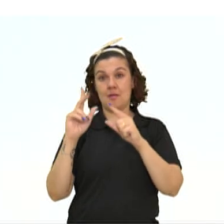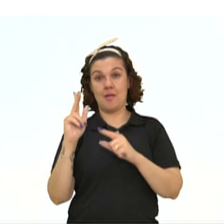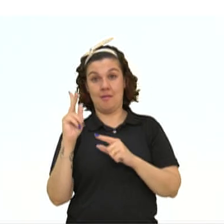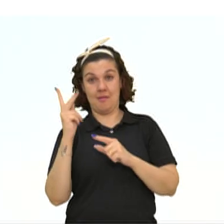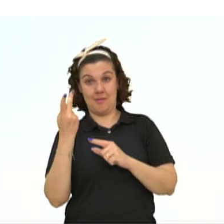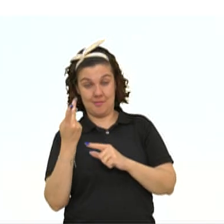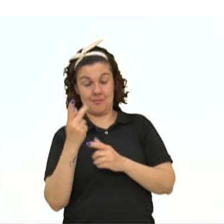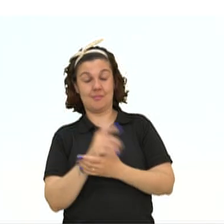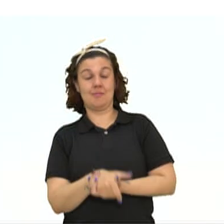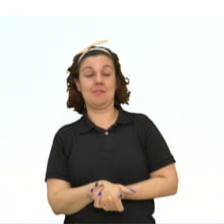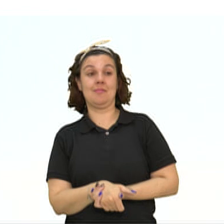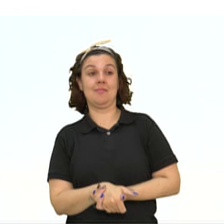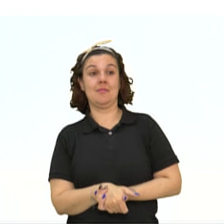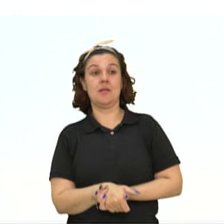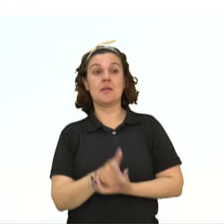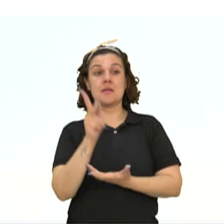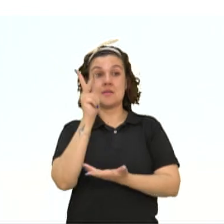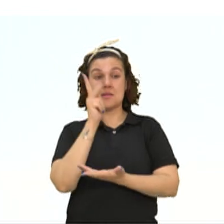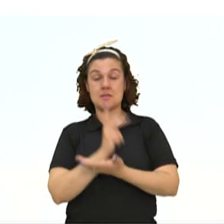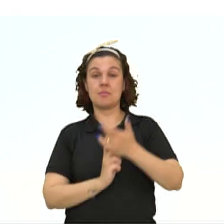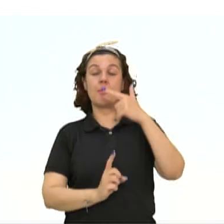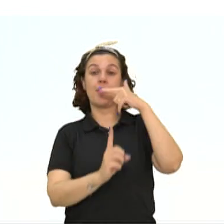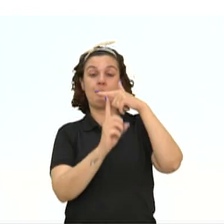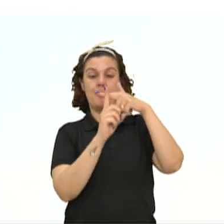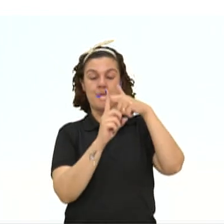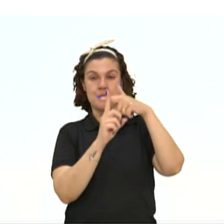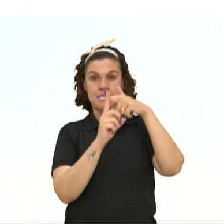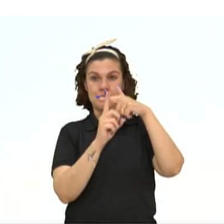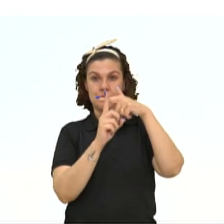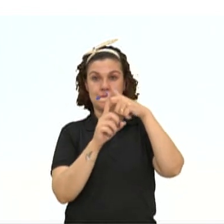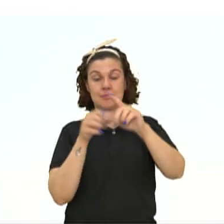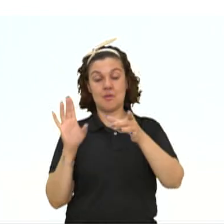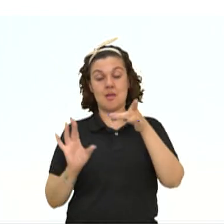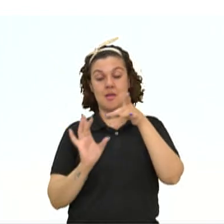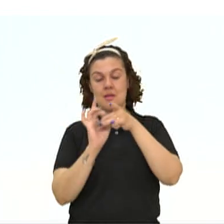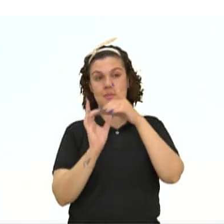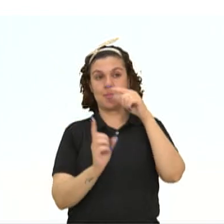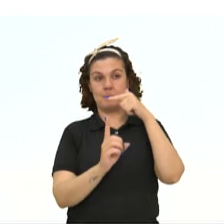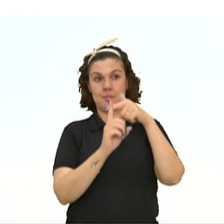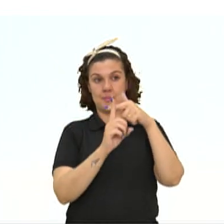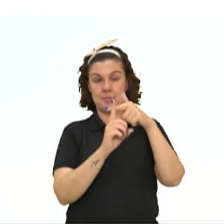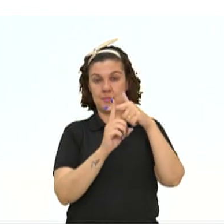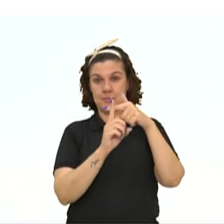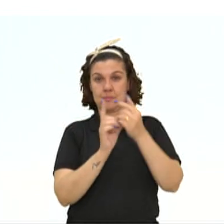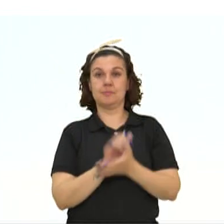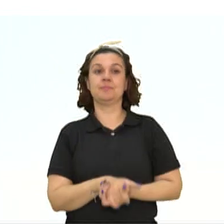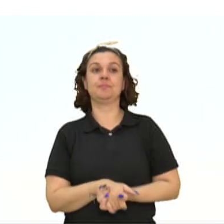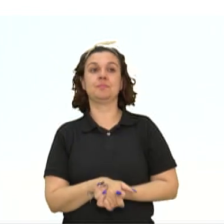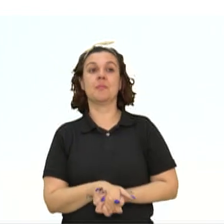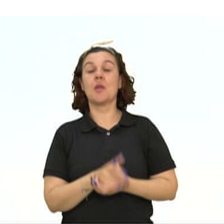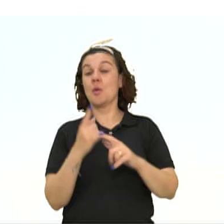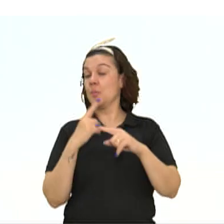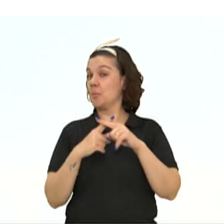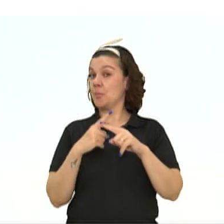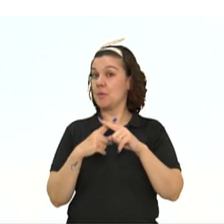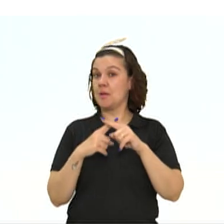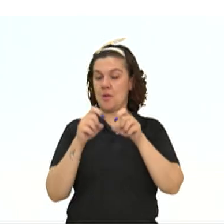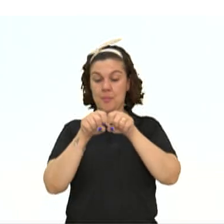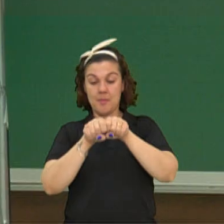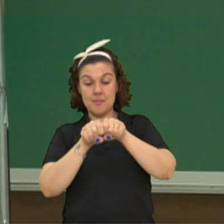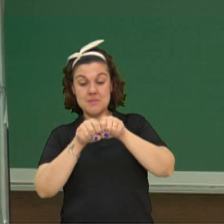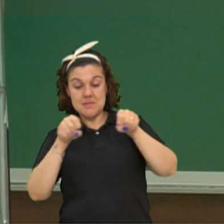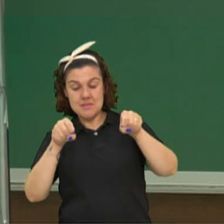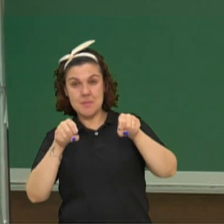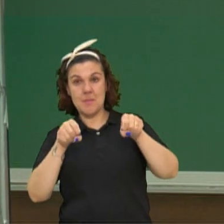está nos reagentes, eu vou usar esse valor da entalpia de ligação de forma positiva. Por quê? Para